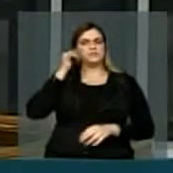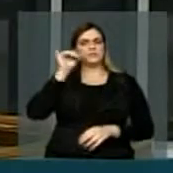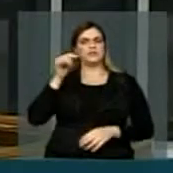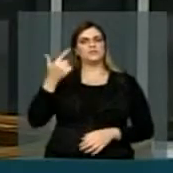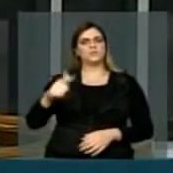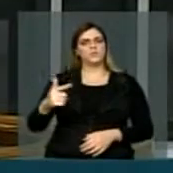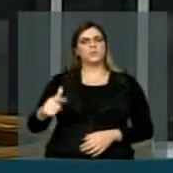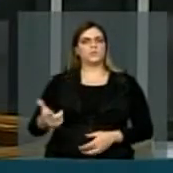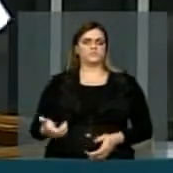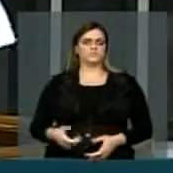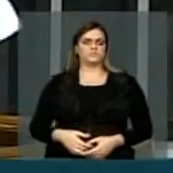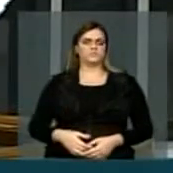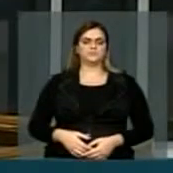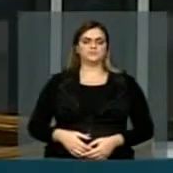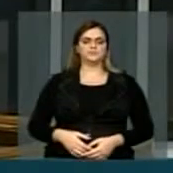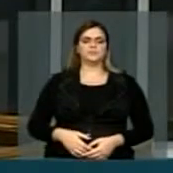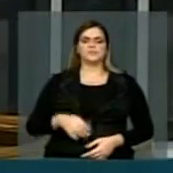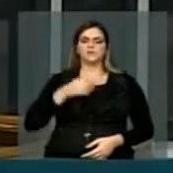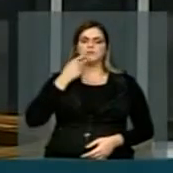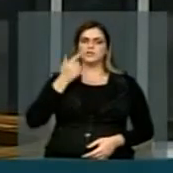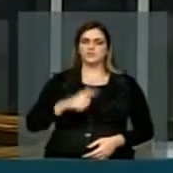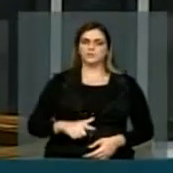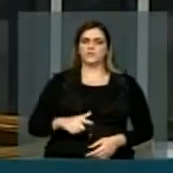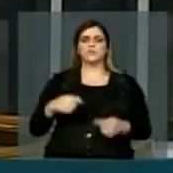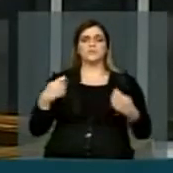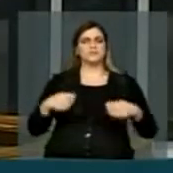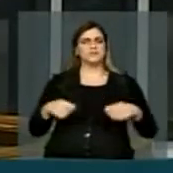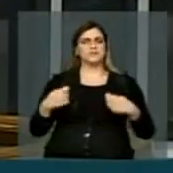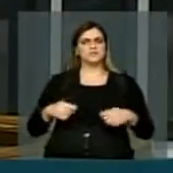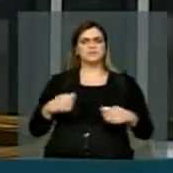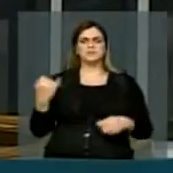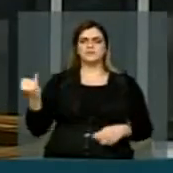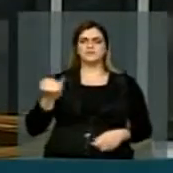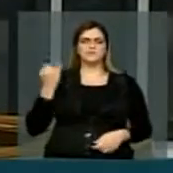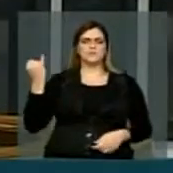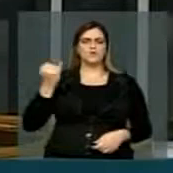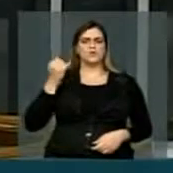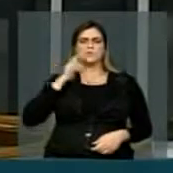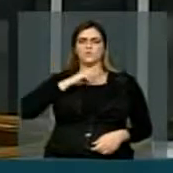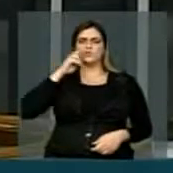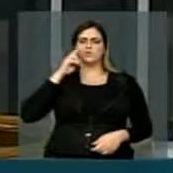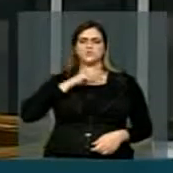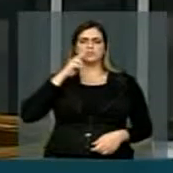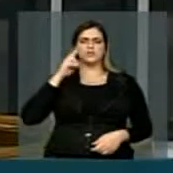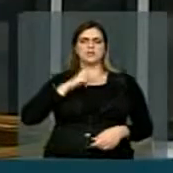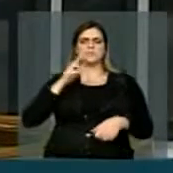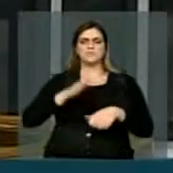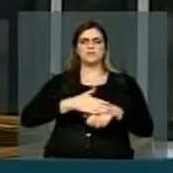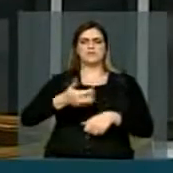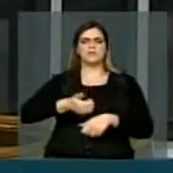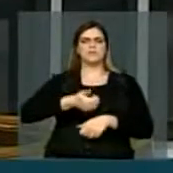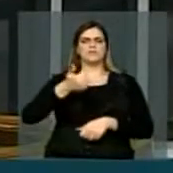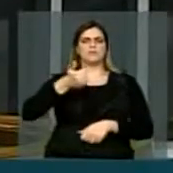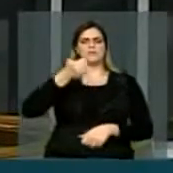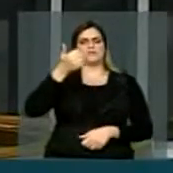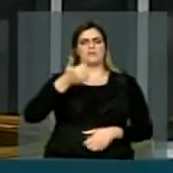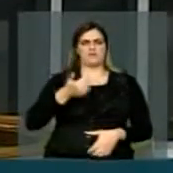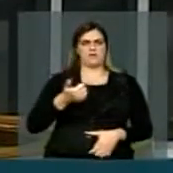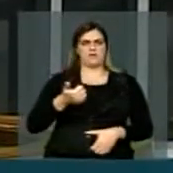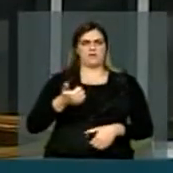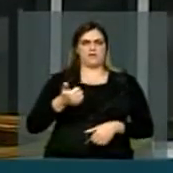óbitos, outras mortes. Volto a insistir na necessidade inadiável de melhorarmos